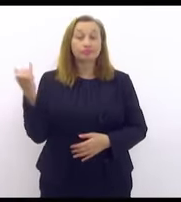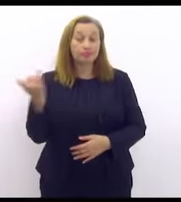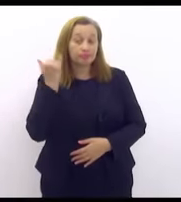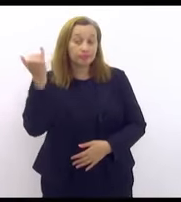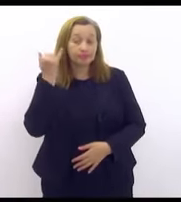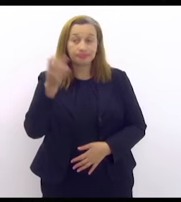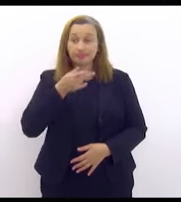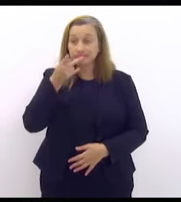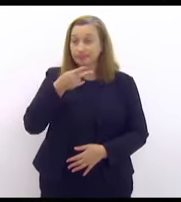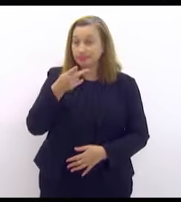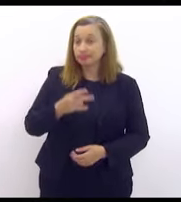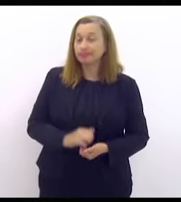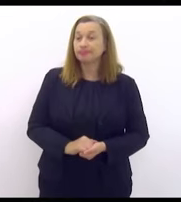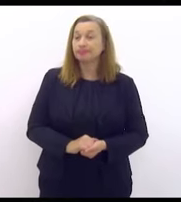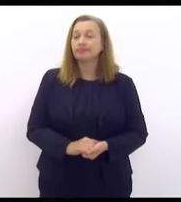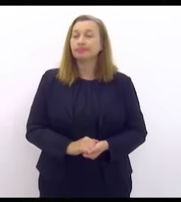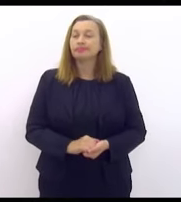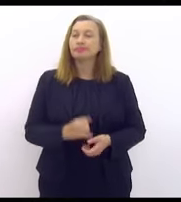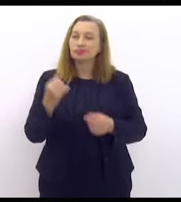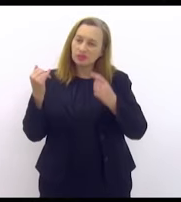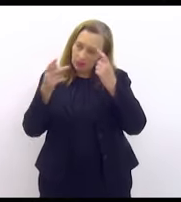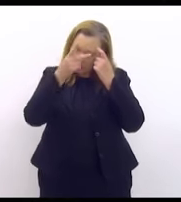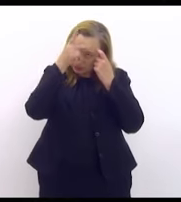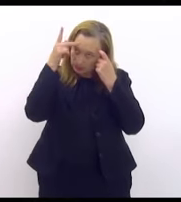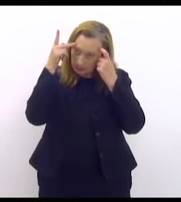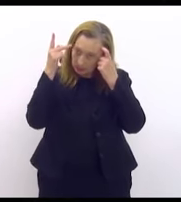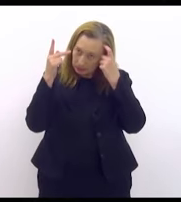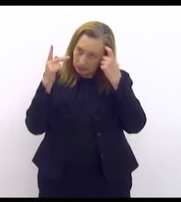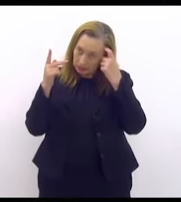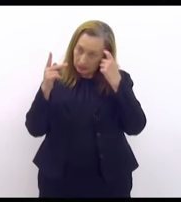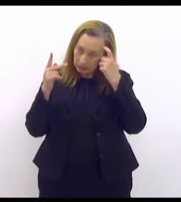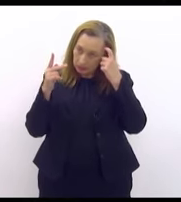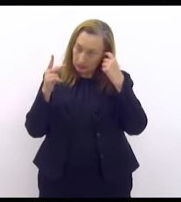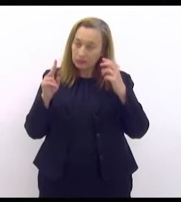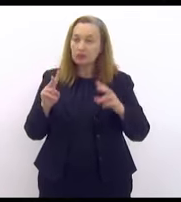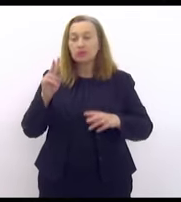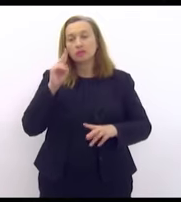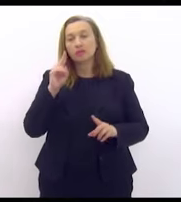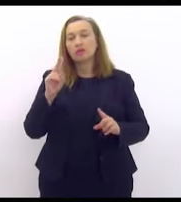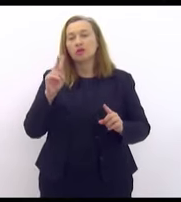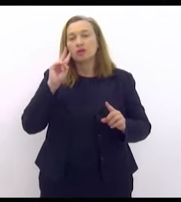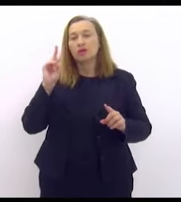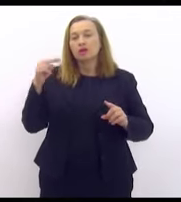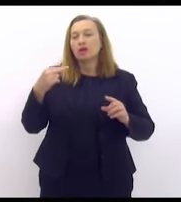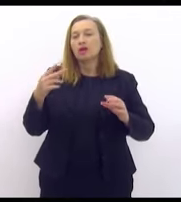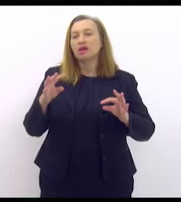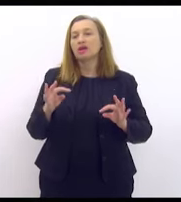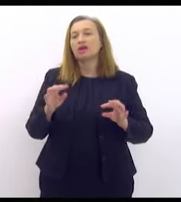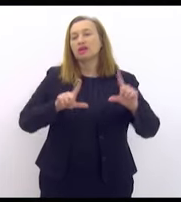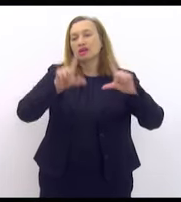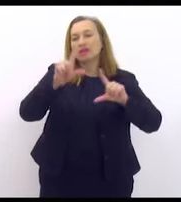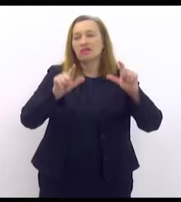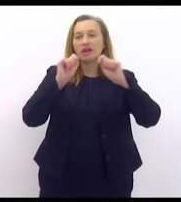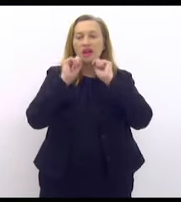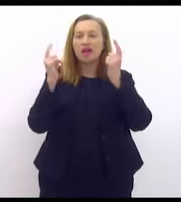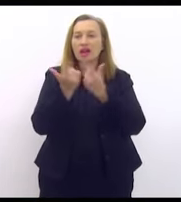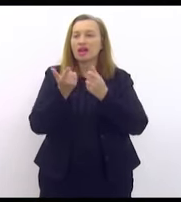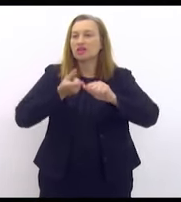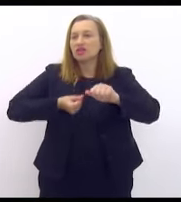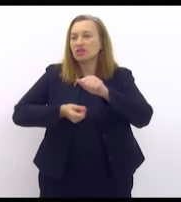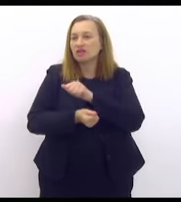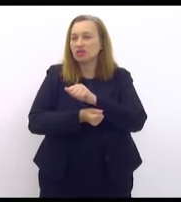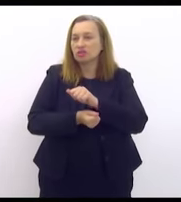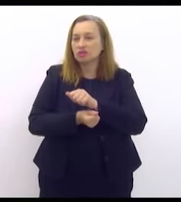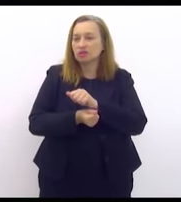importantíssima, que é importante para as pessoas que estão nos assistindo na TV Alerj, né, a população saber que parte dos investimentos são